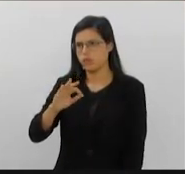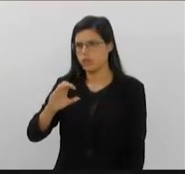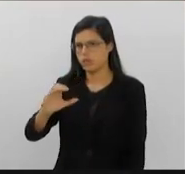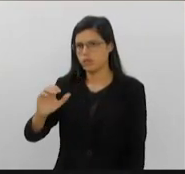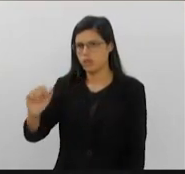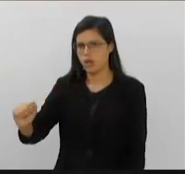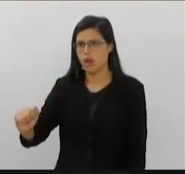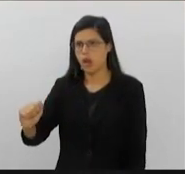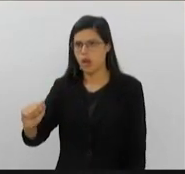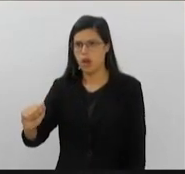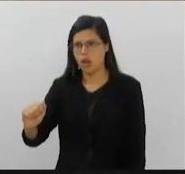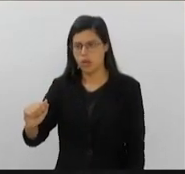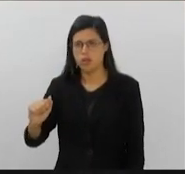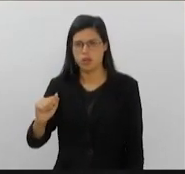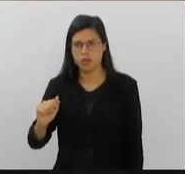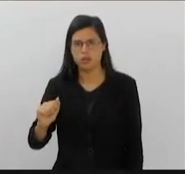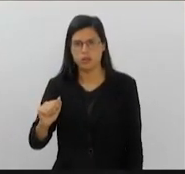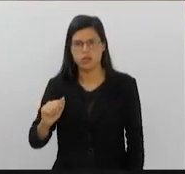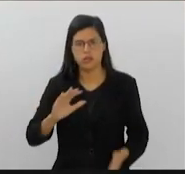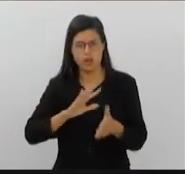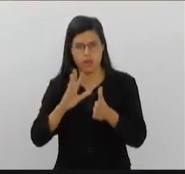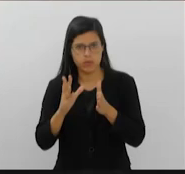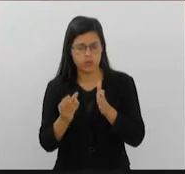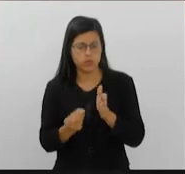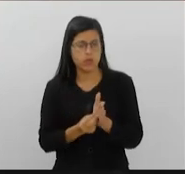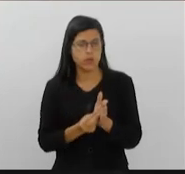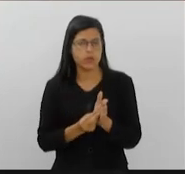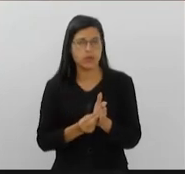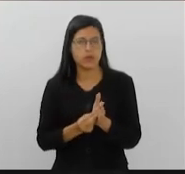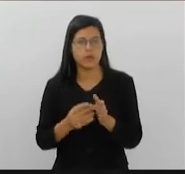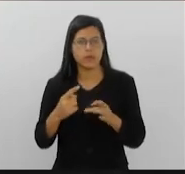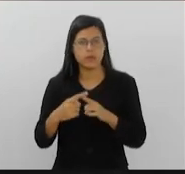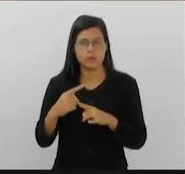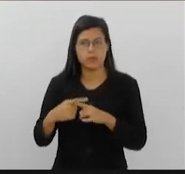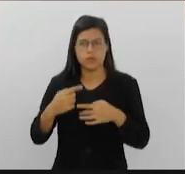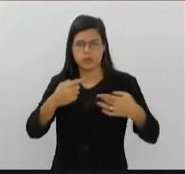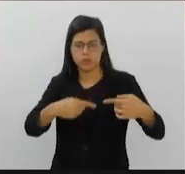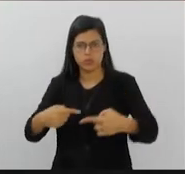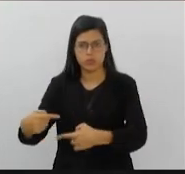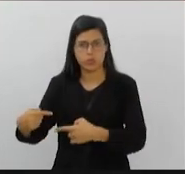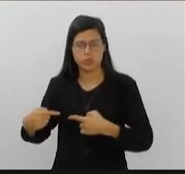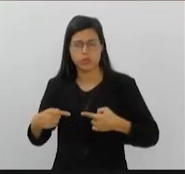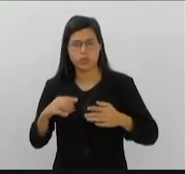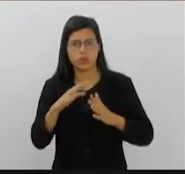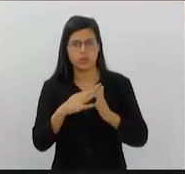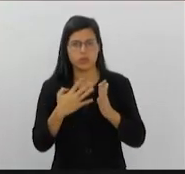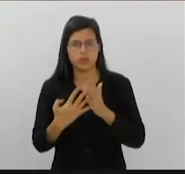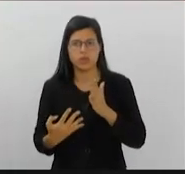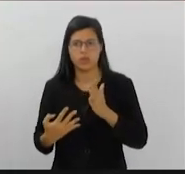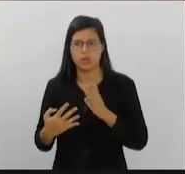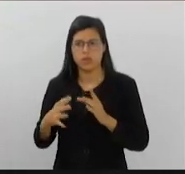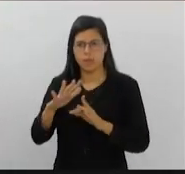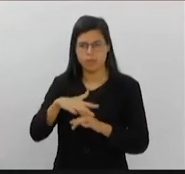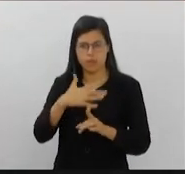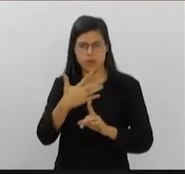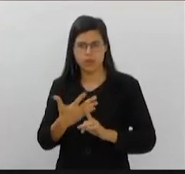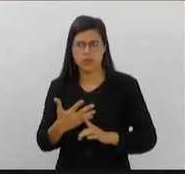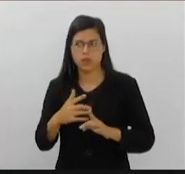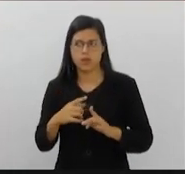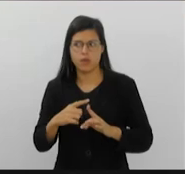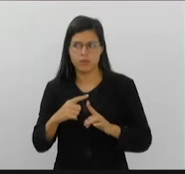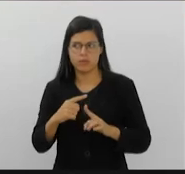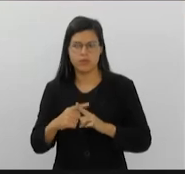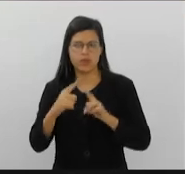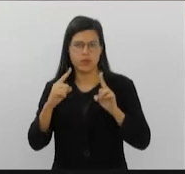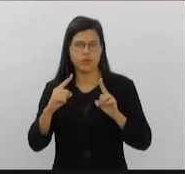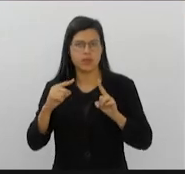da Amazônia Legal. Porque discutir a agenda ambiental, por exemplo, sem envolver o desenvolvimento da nossa região, não faz